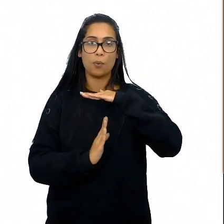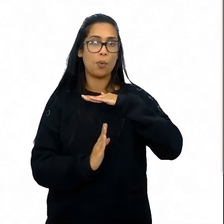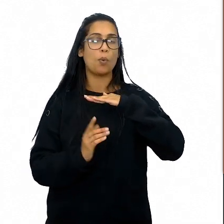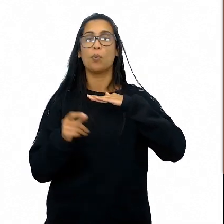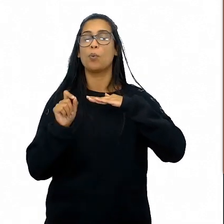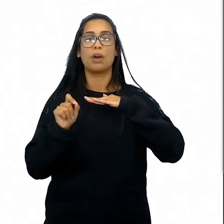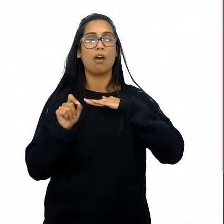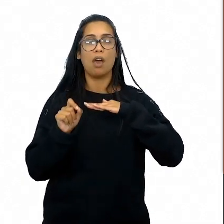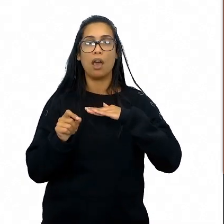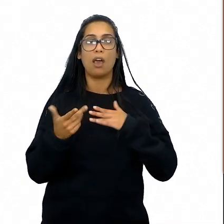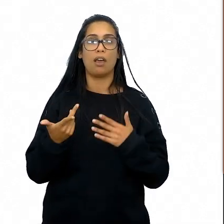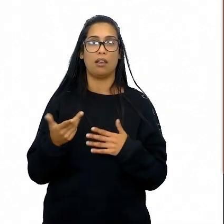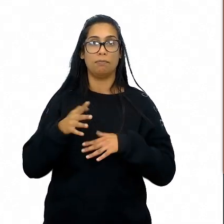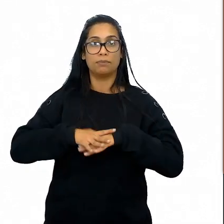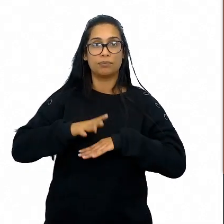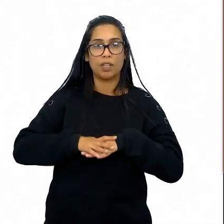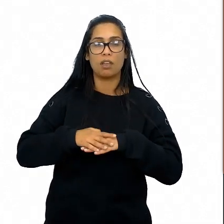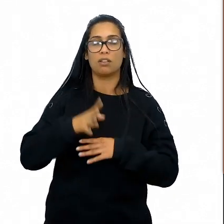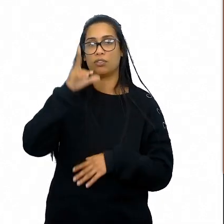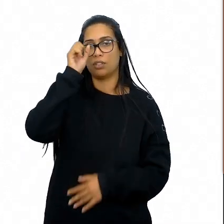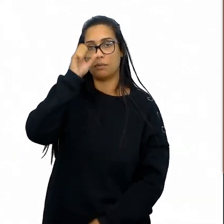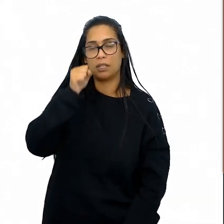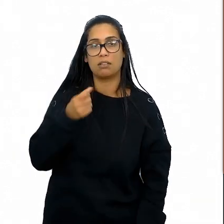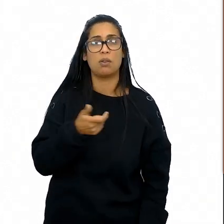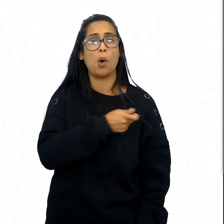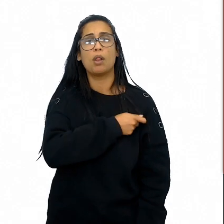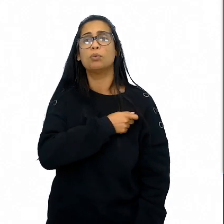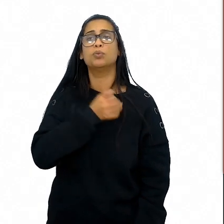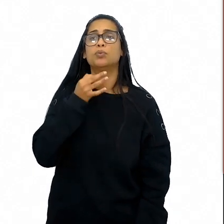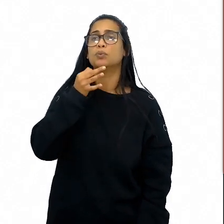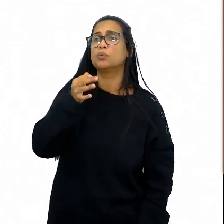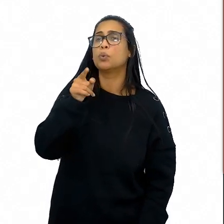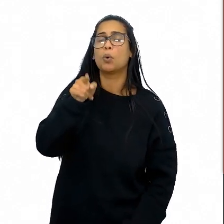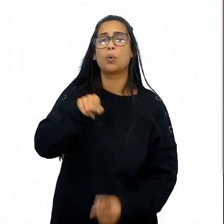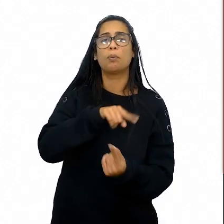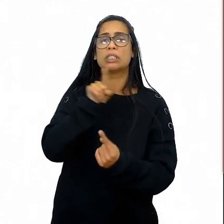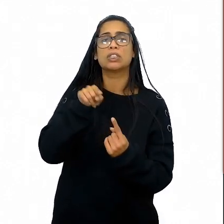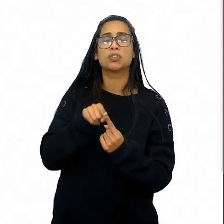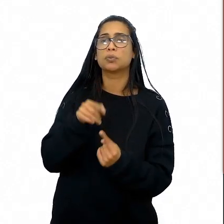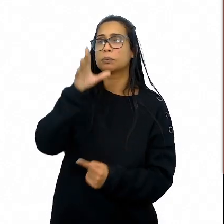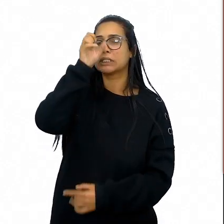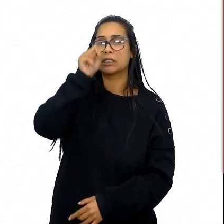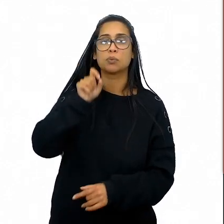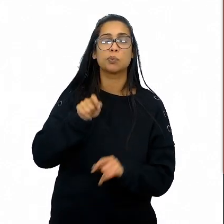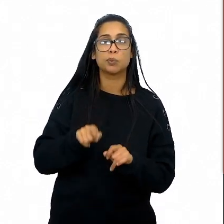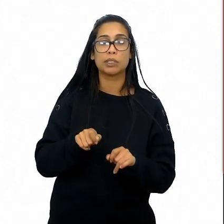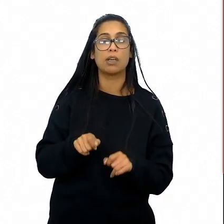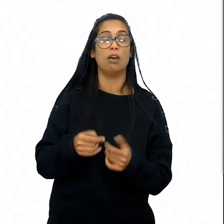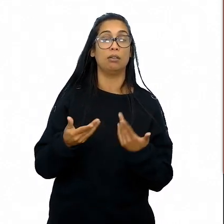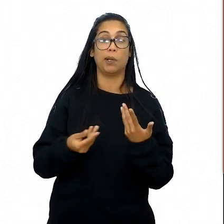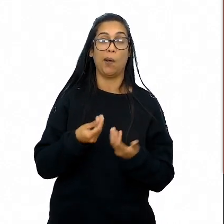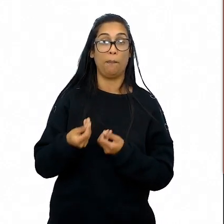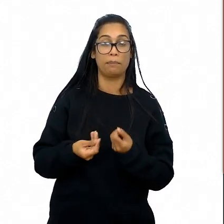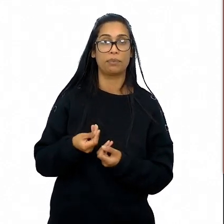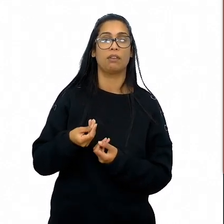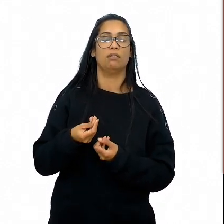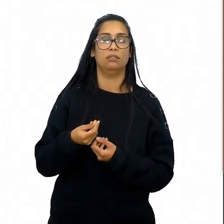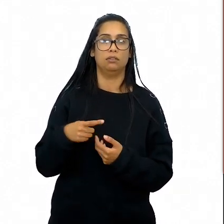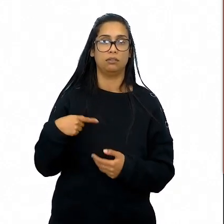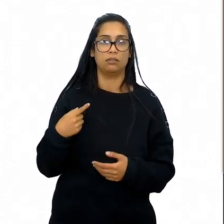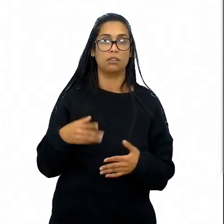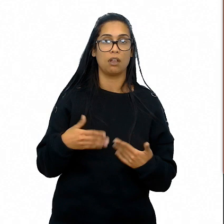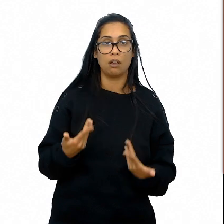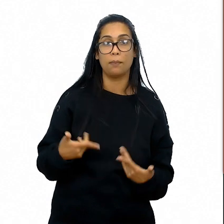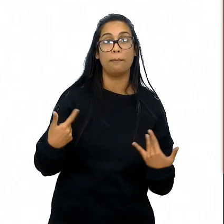antes daquilo e depois e o que eles viram depois daquilo Neo o que eles verão depois daquilo